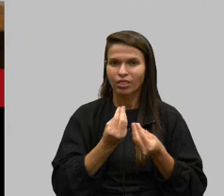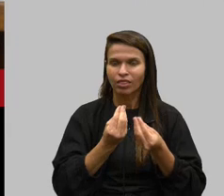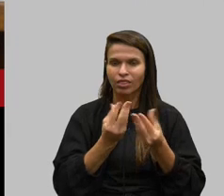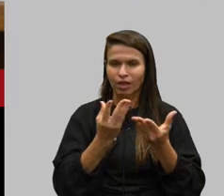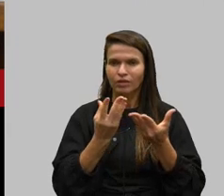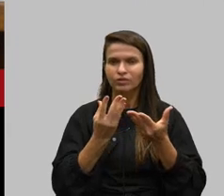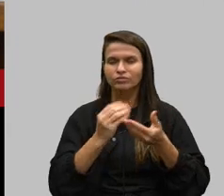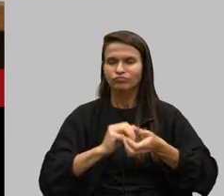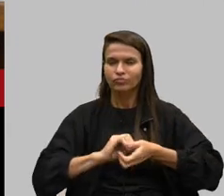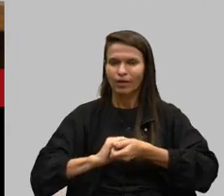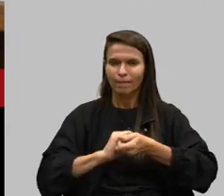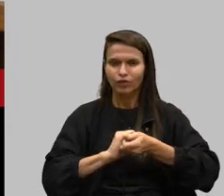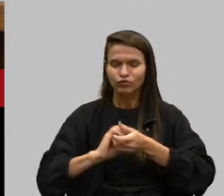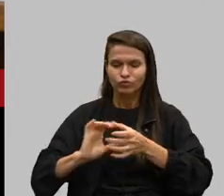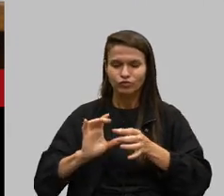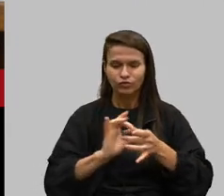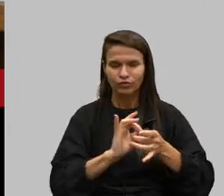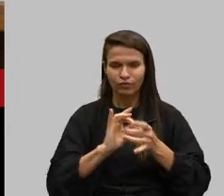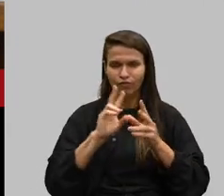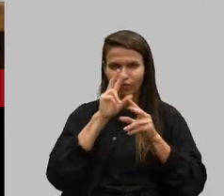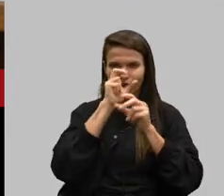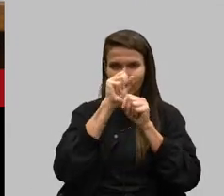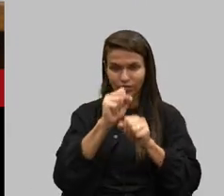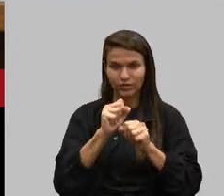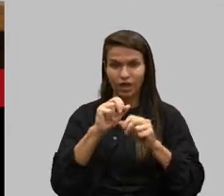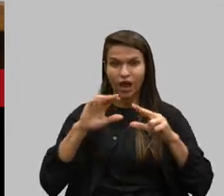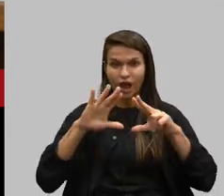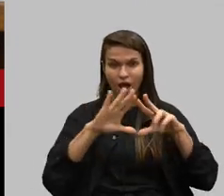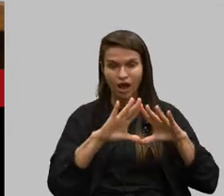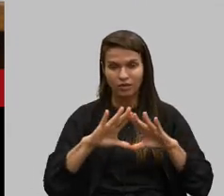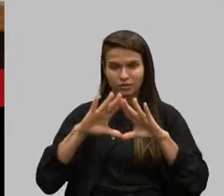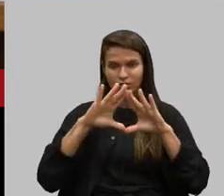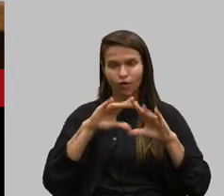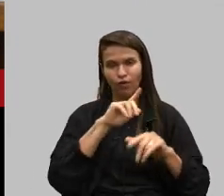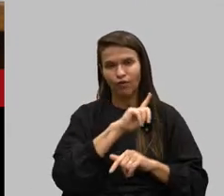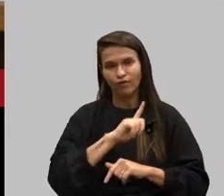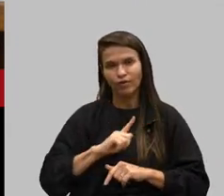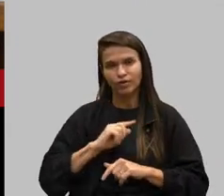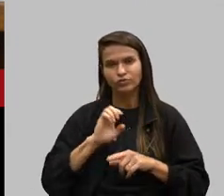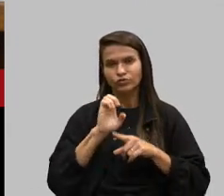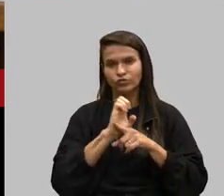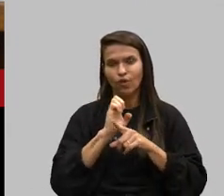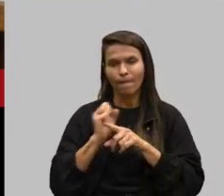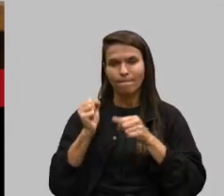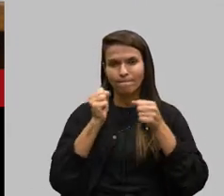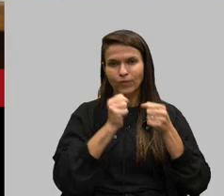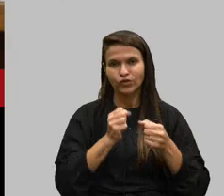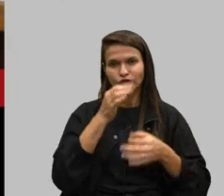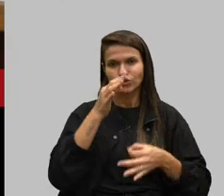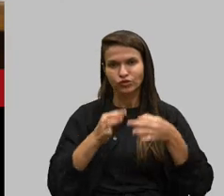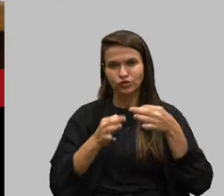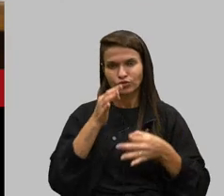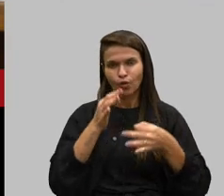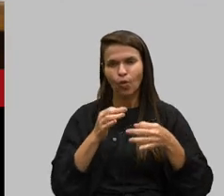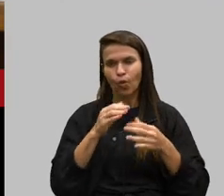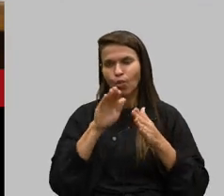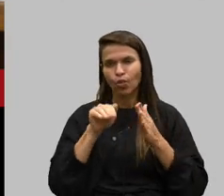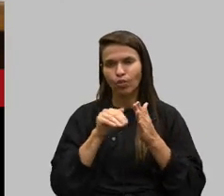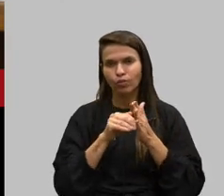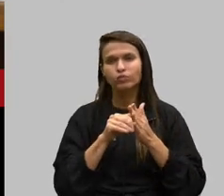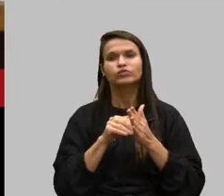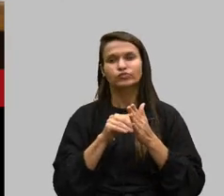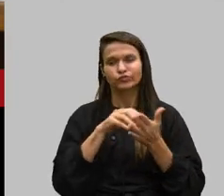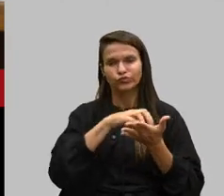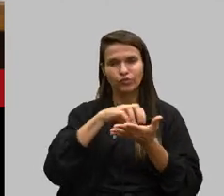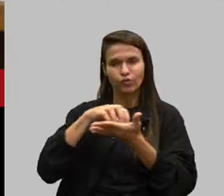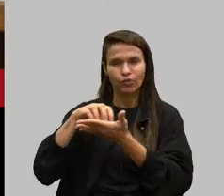juntando forças Assembleia Legislativa Governo do Estado poder judiciário todos os órgãos para que a gente consiga